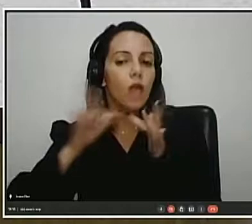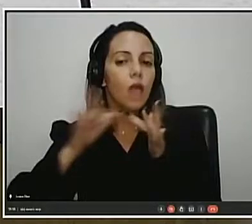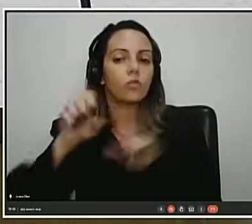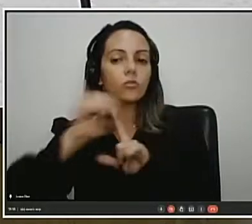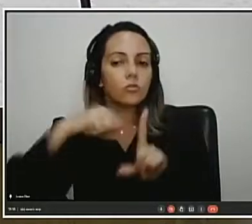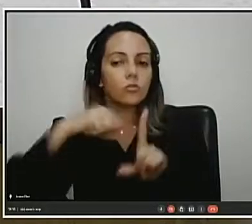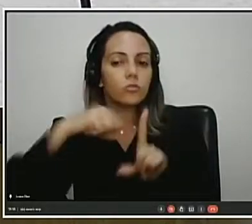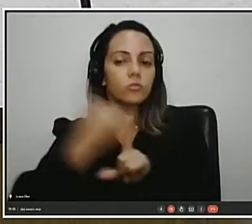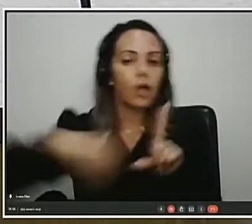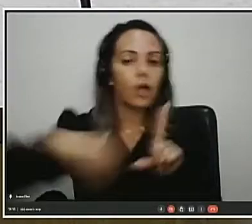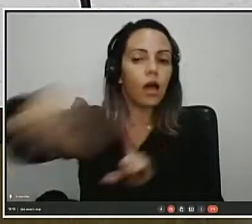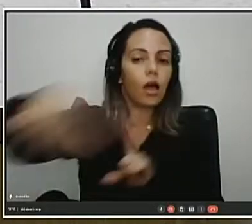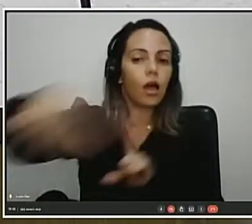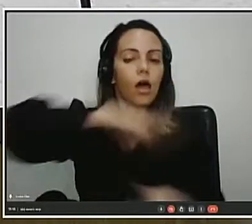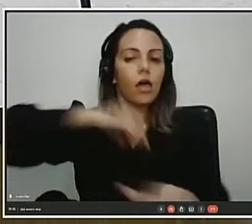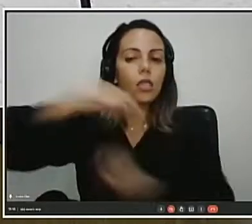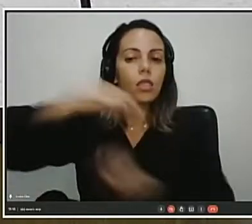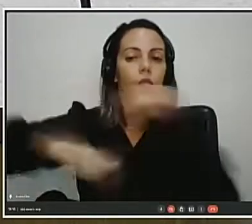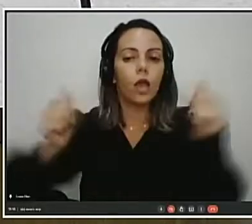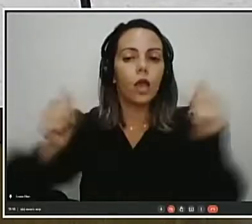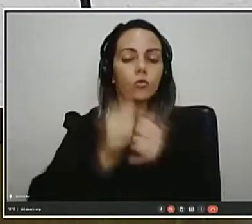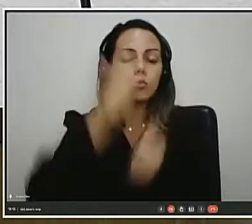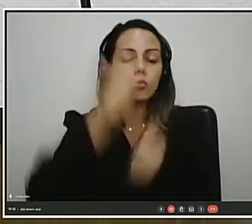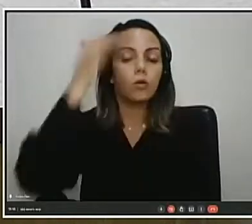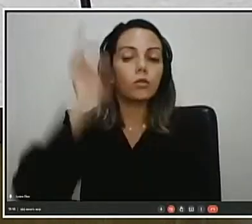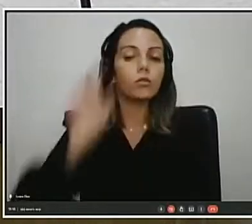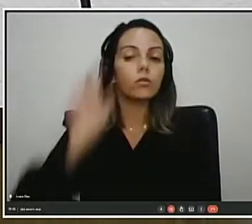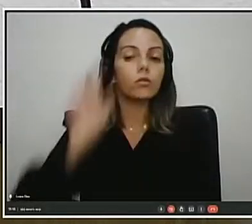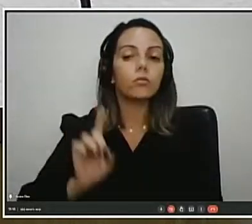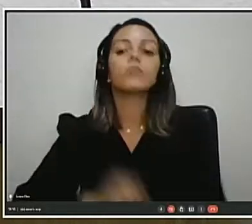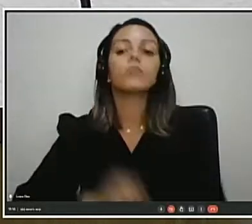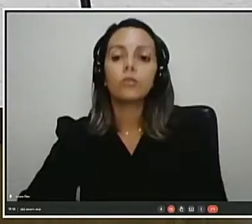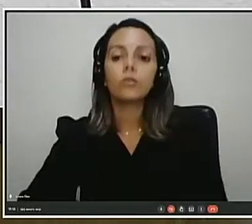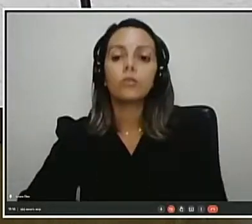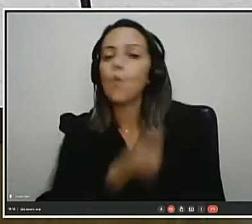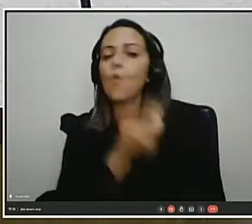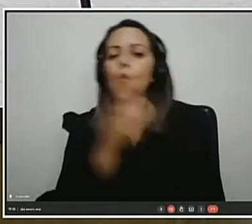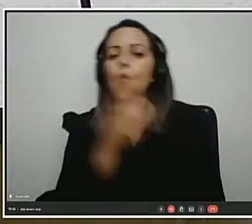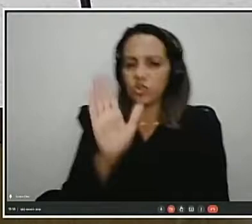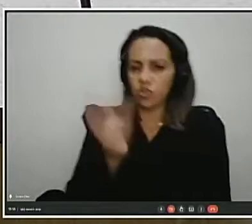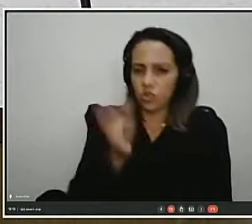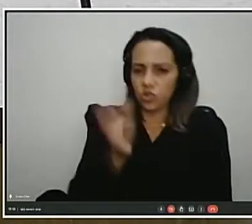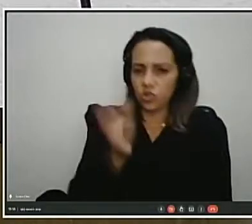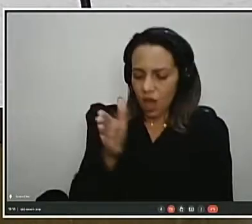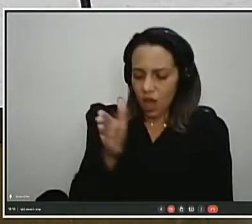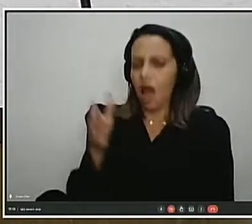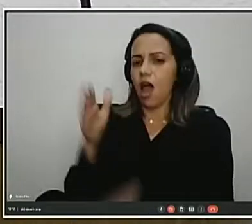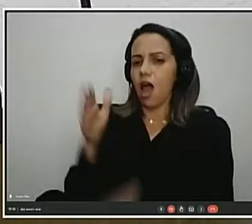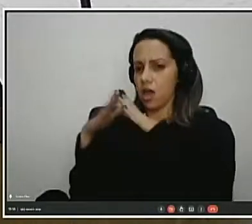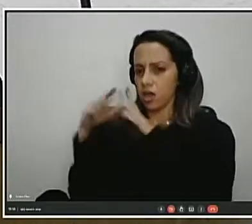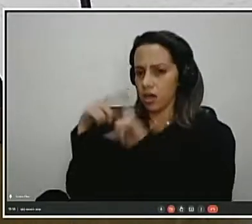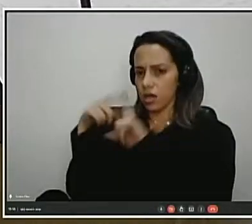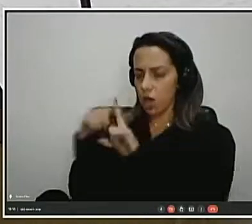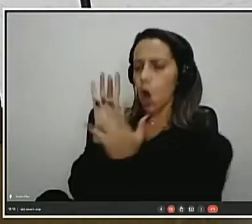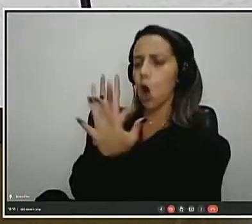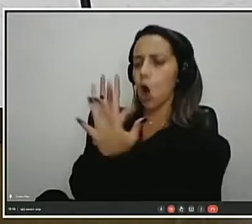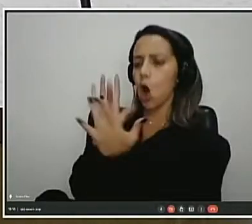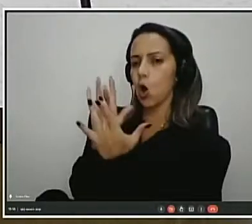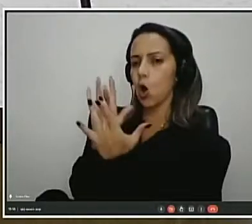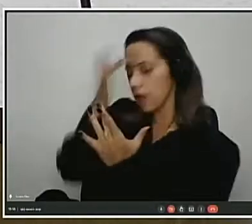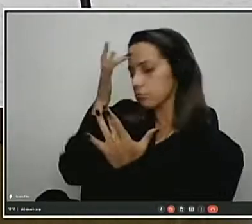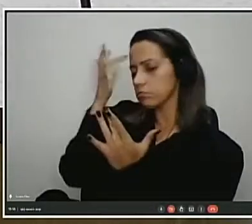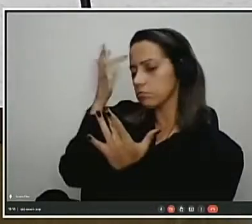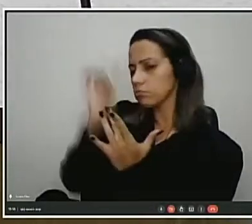trabalhamos com pessoas com deficiência. Quantos de nós participamos de uma igreja ou grupo social nos quais